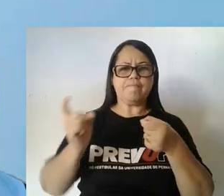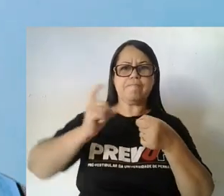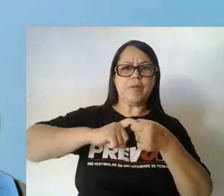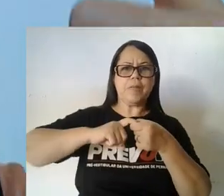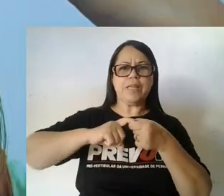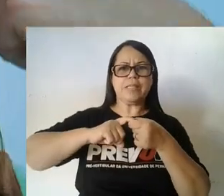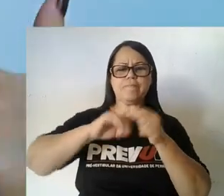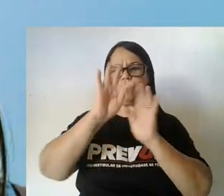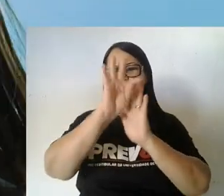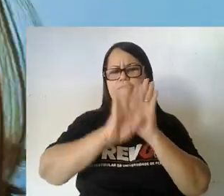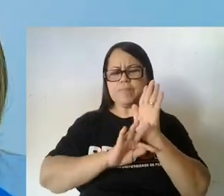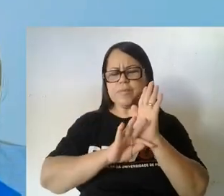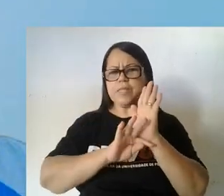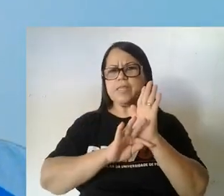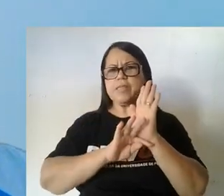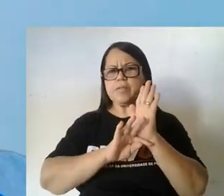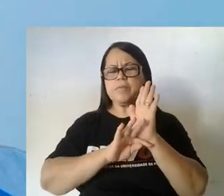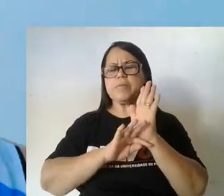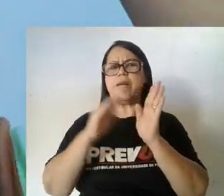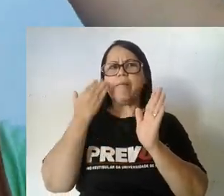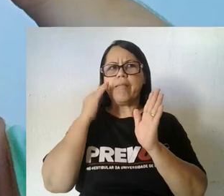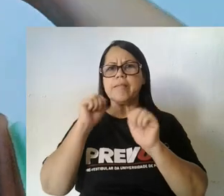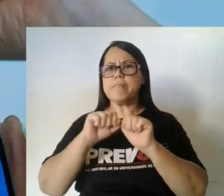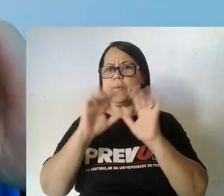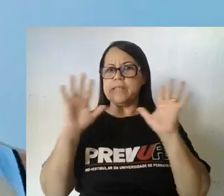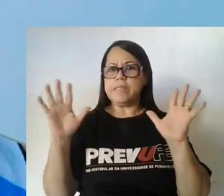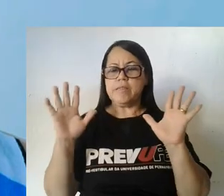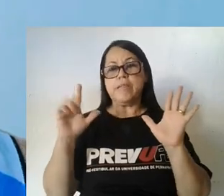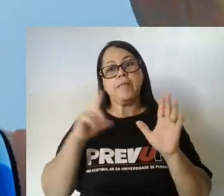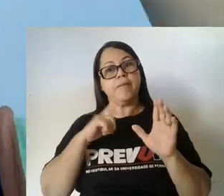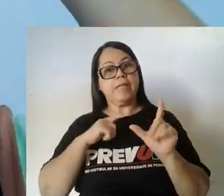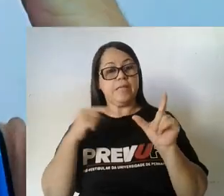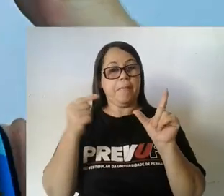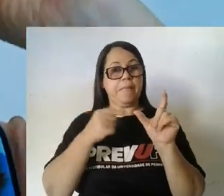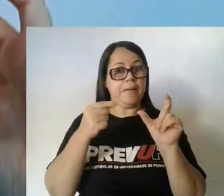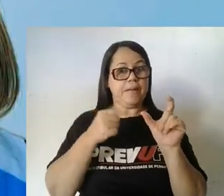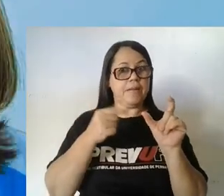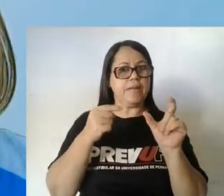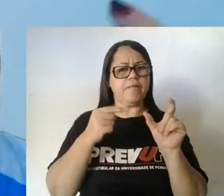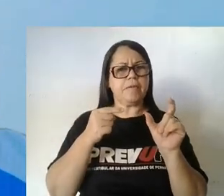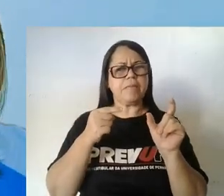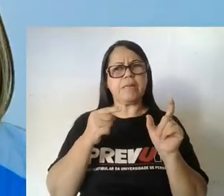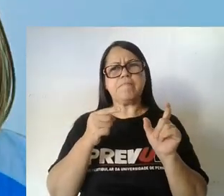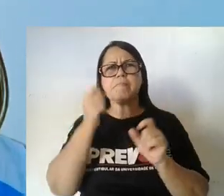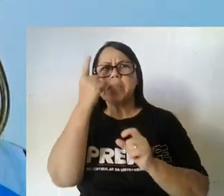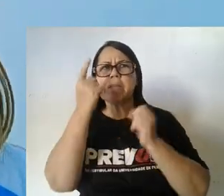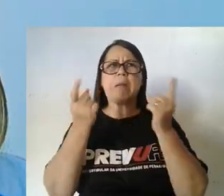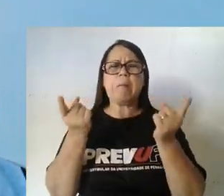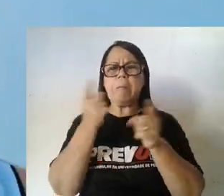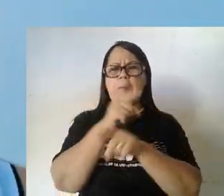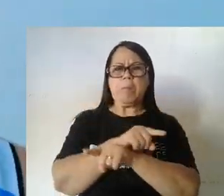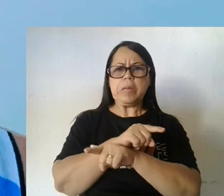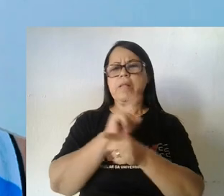conectar as partes do texto para trazer um determinado sentido. Então, você vai ter linking words que servem para contrastar ideias,